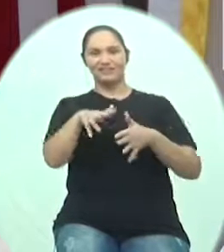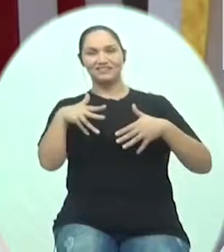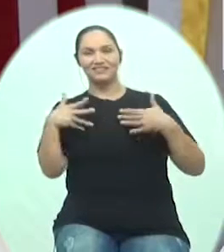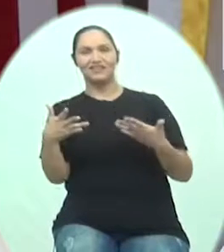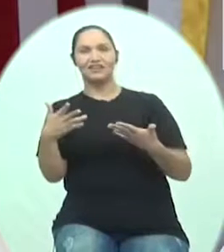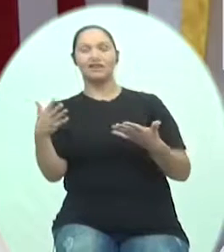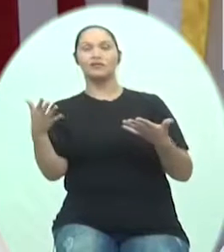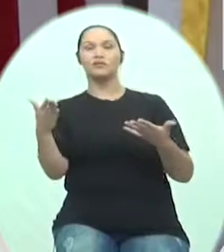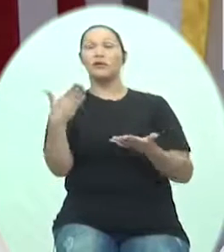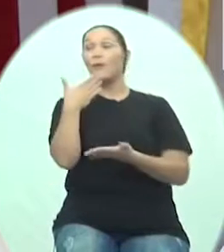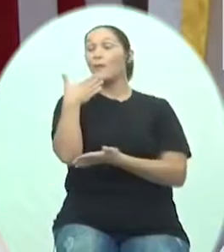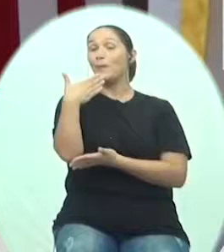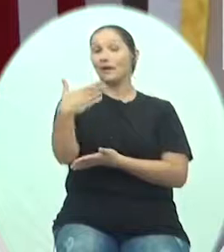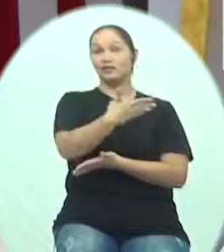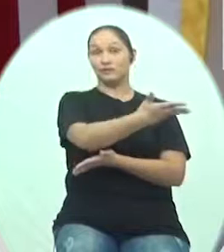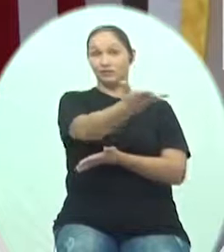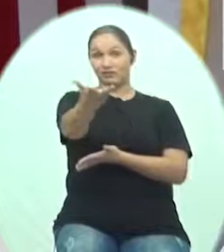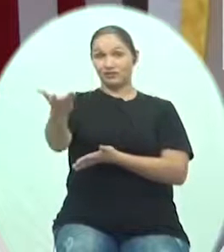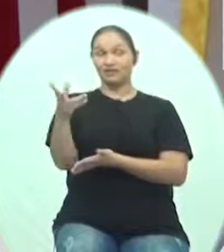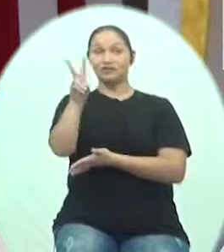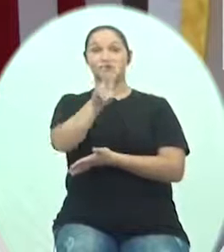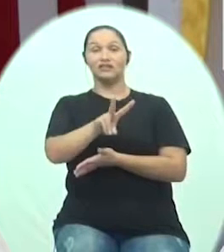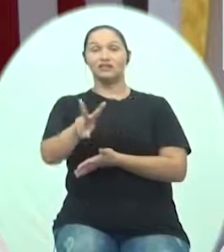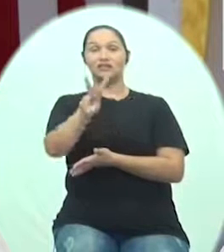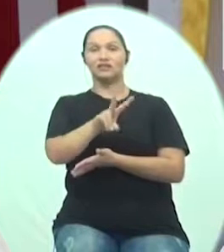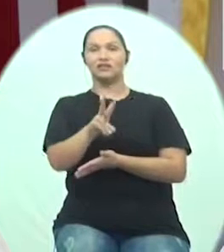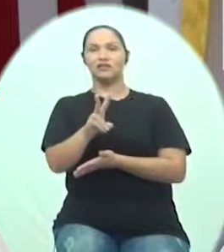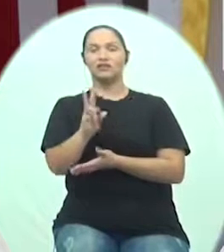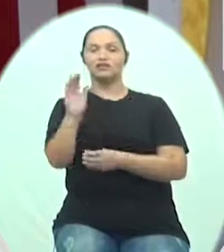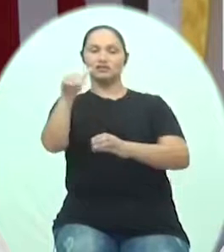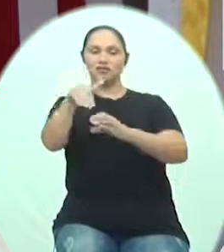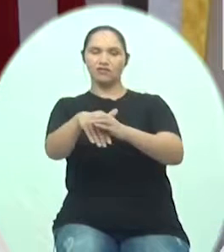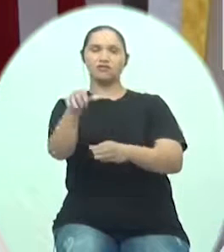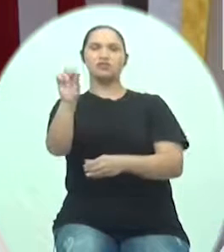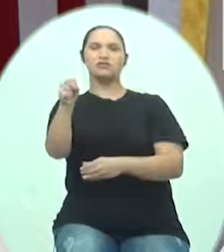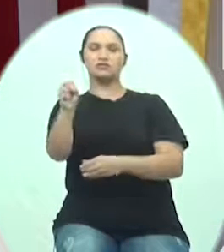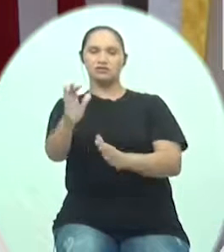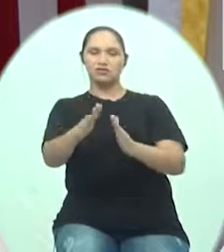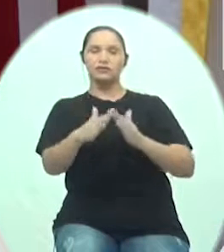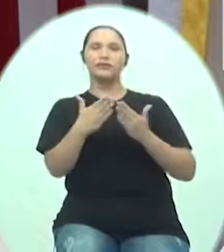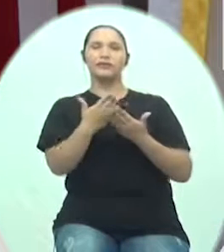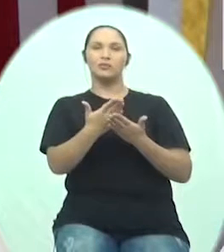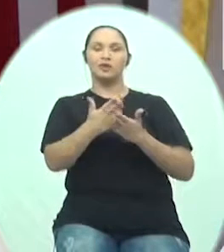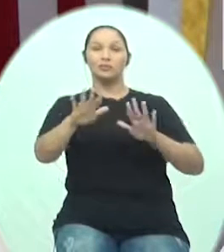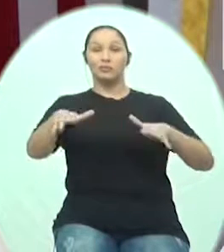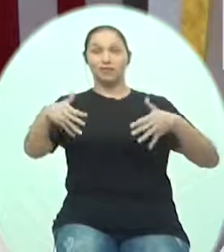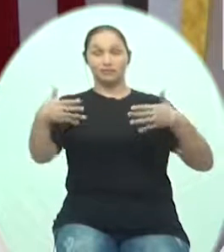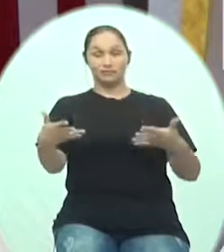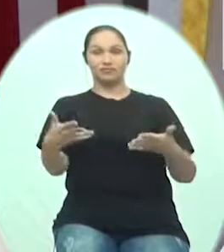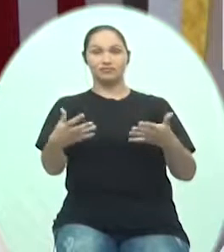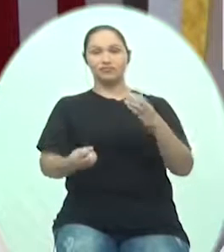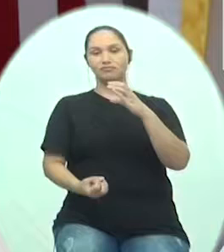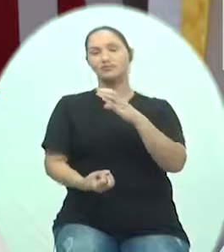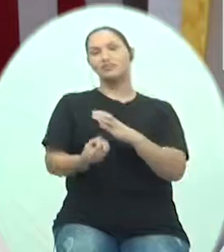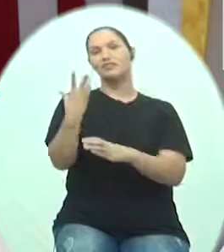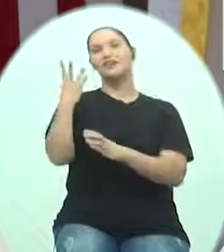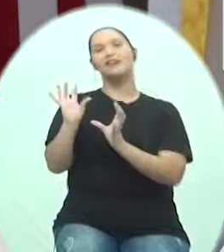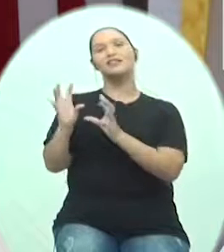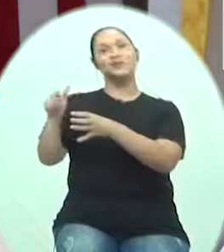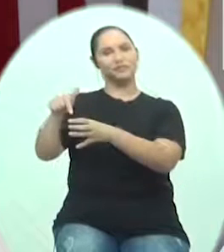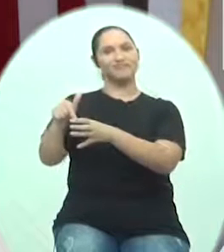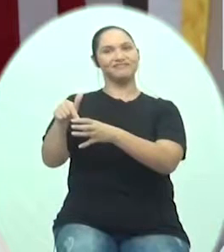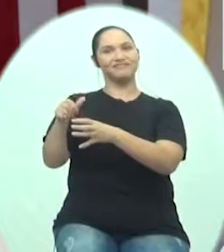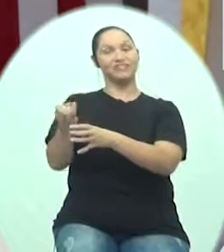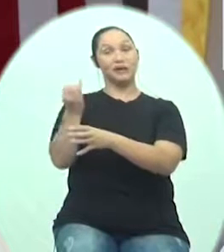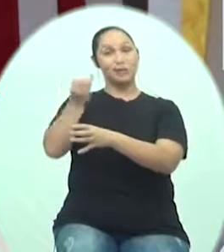instituindo pedindo aos colegas vereadores o voto favorável desse requerimento para a criação dessa frente parlamentar